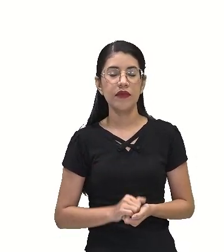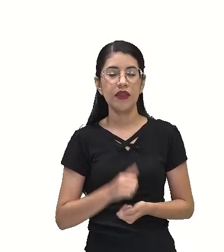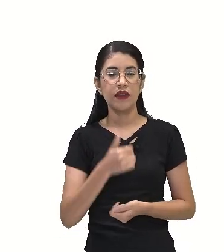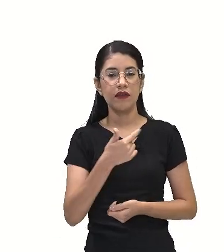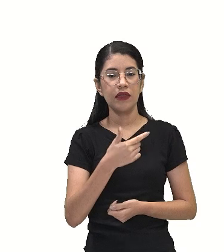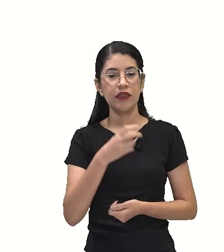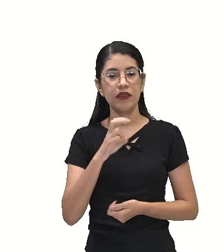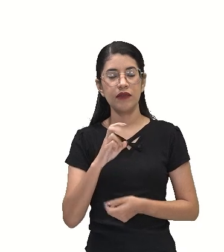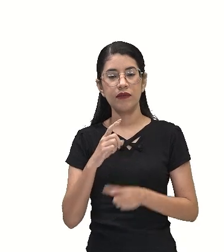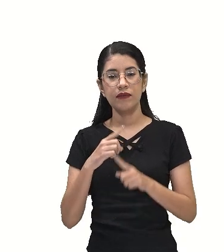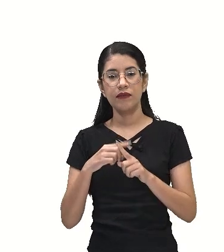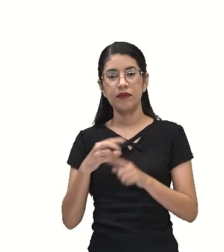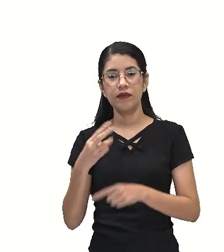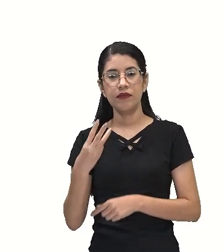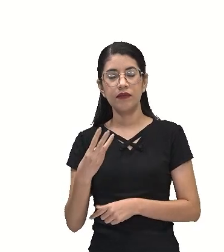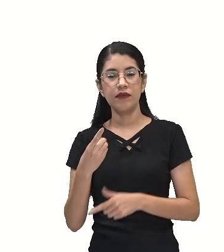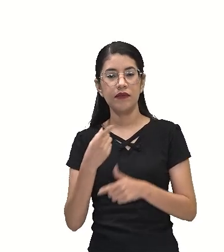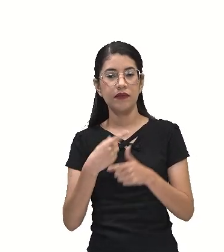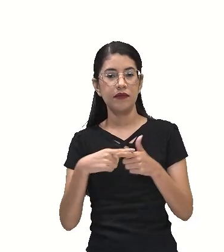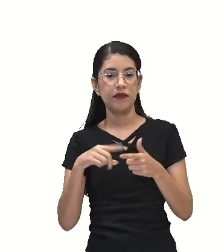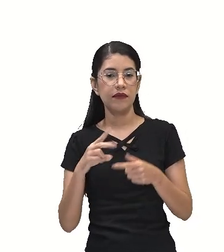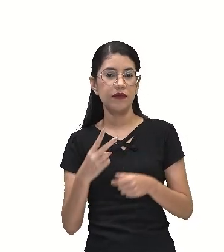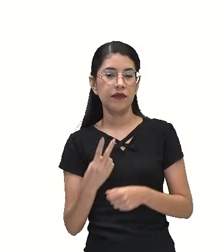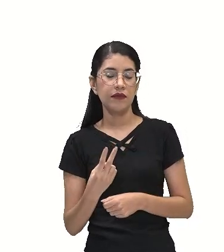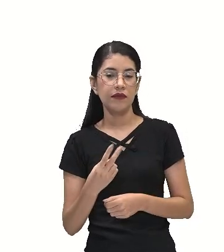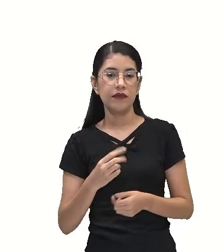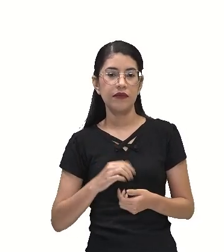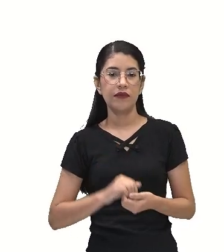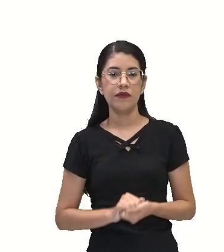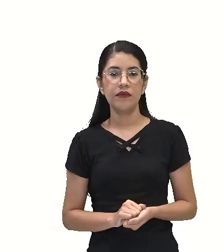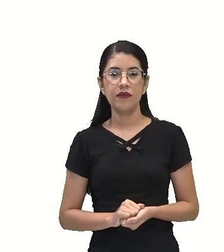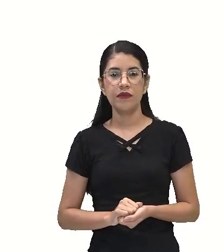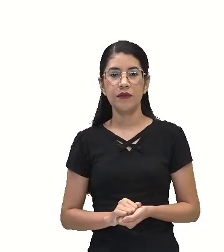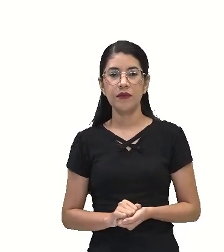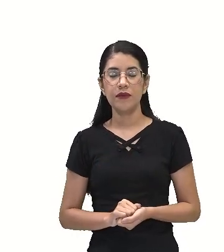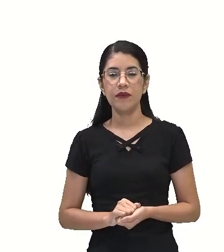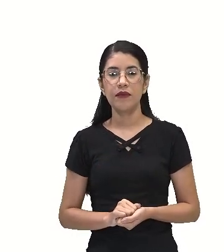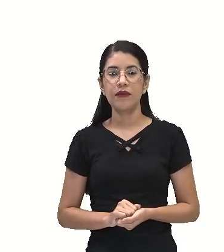vezes 3 dividido por 2.